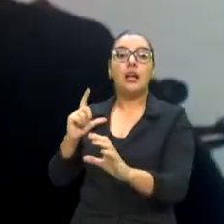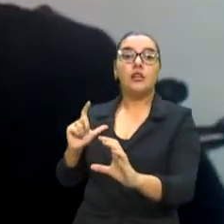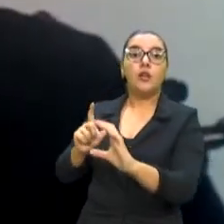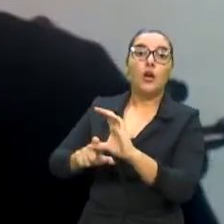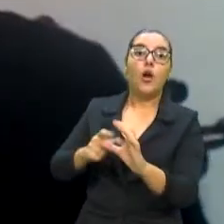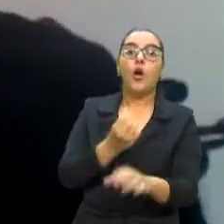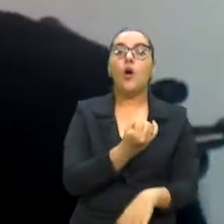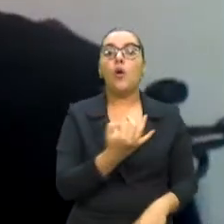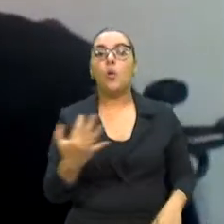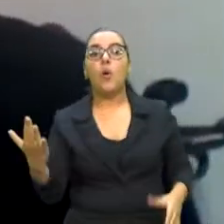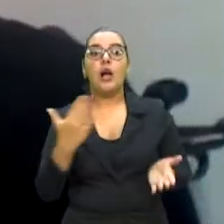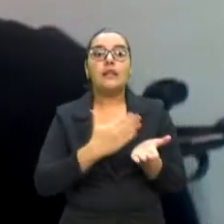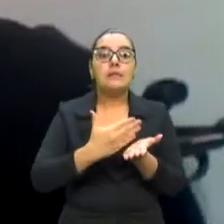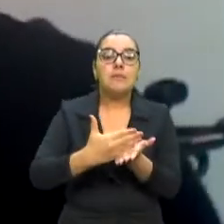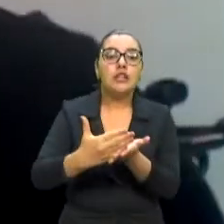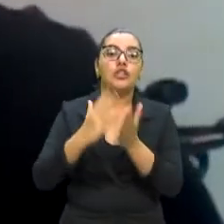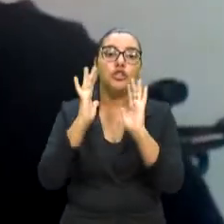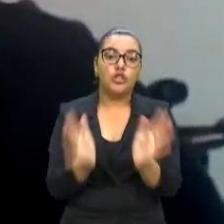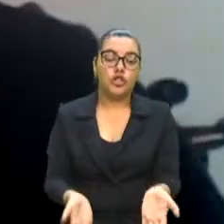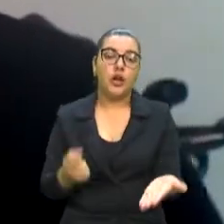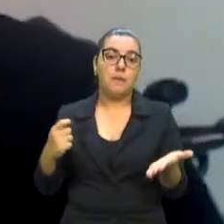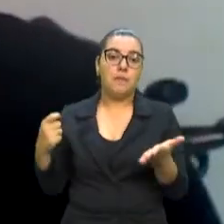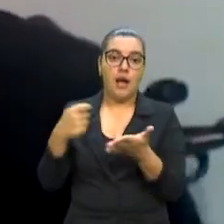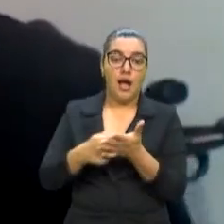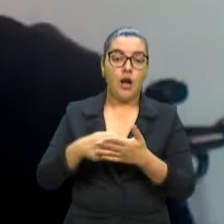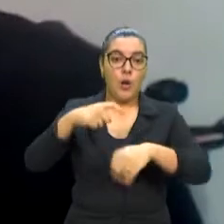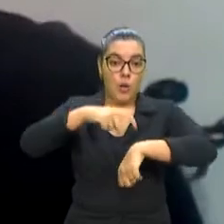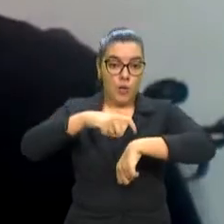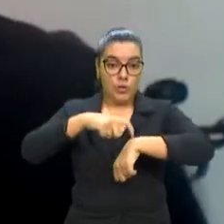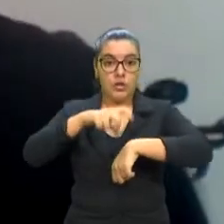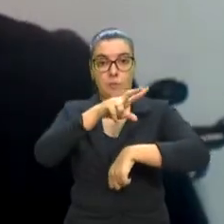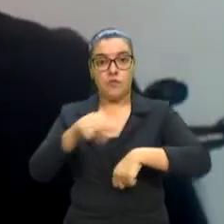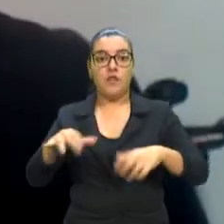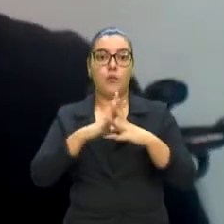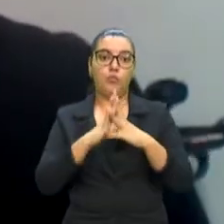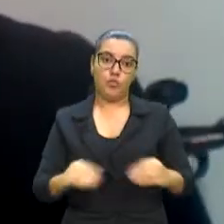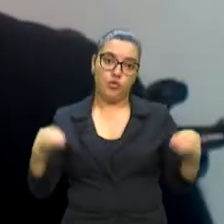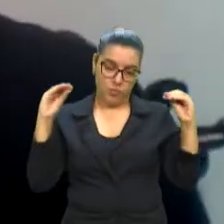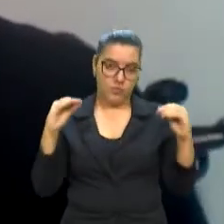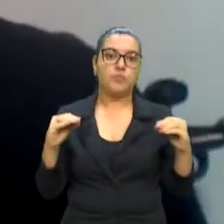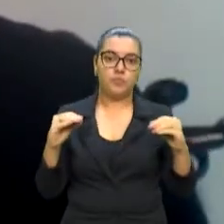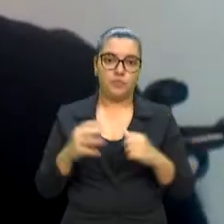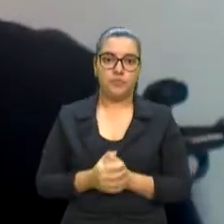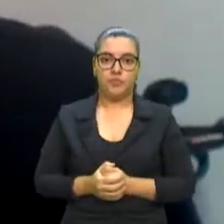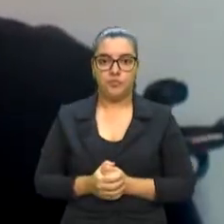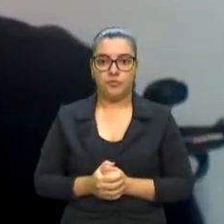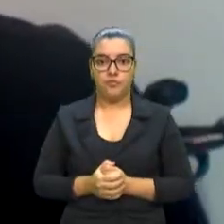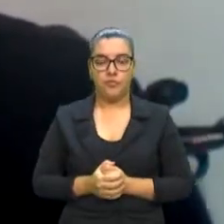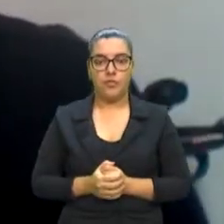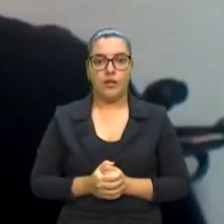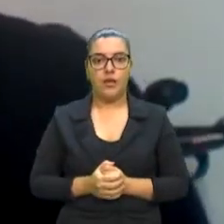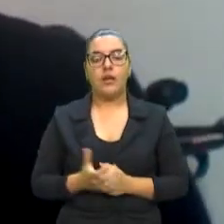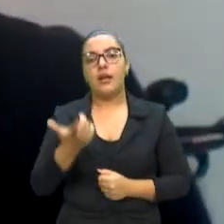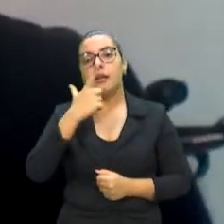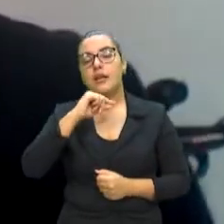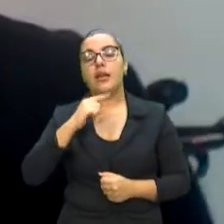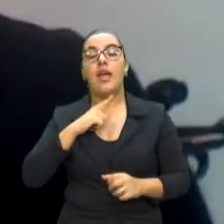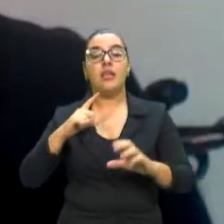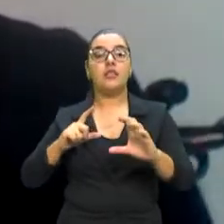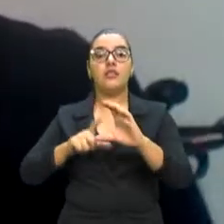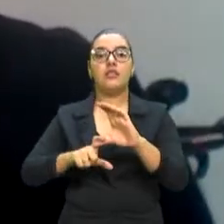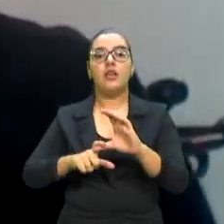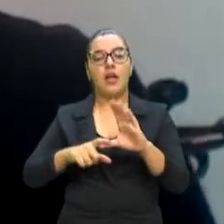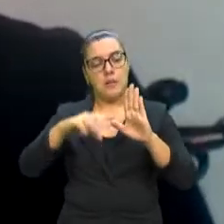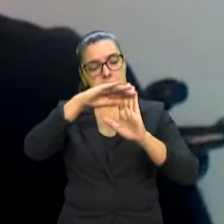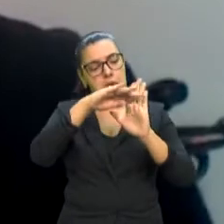quantidade de parcelas pagas e o tempo restante para a liquidação do empréstimo. O primeiro passo para quem está endividado é colocar tudo isso no